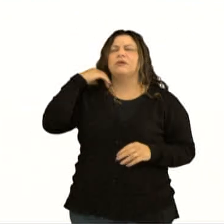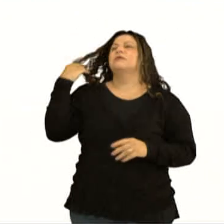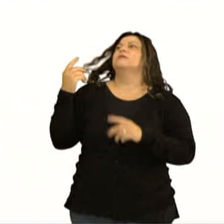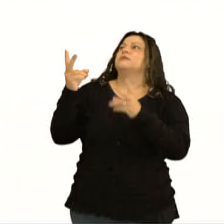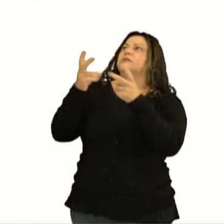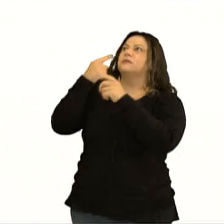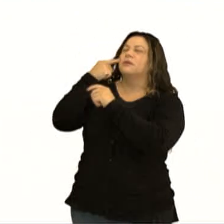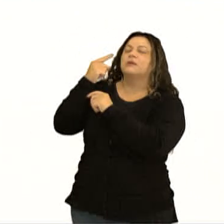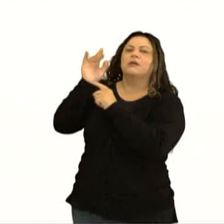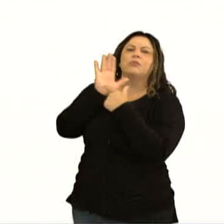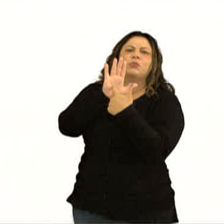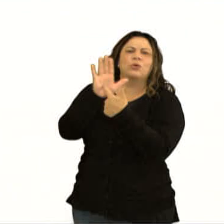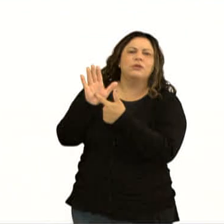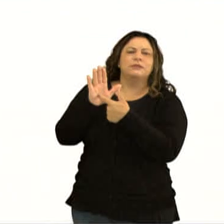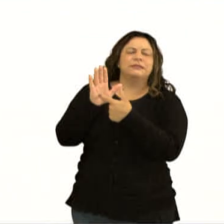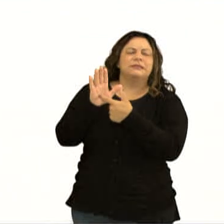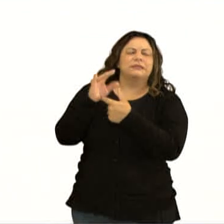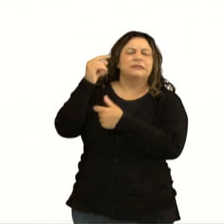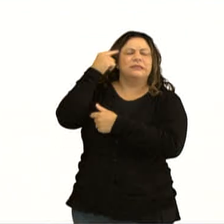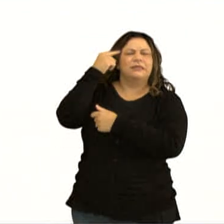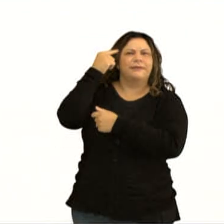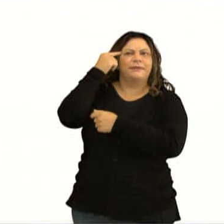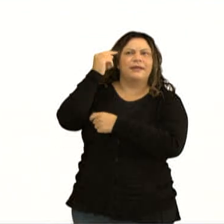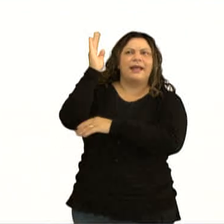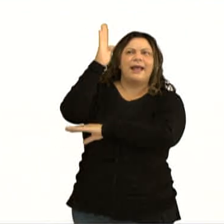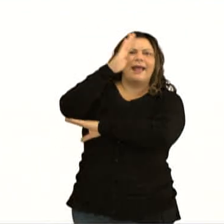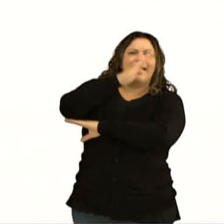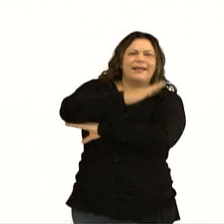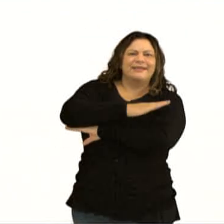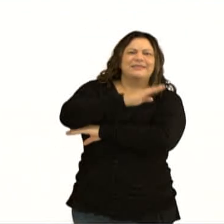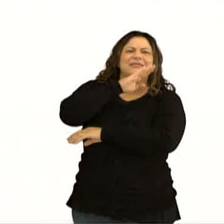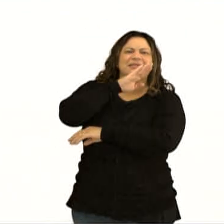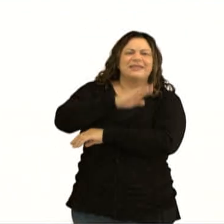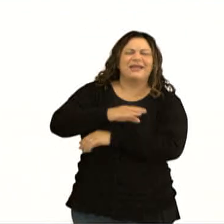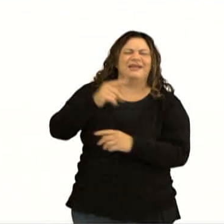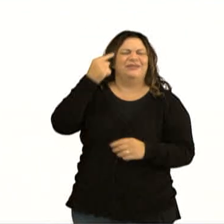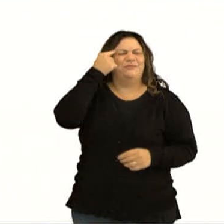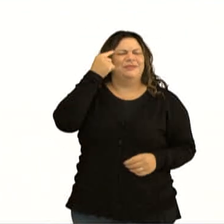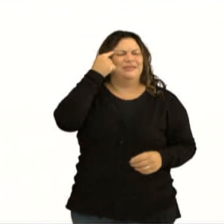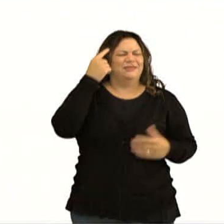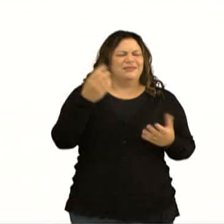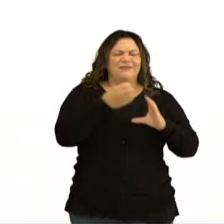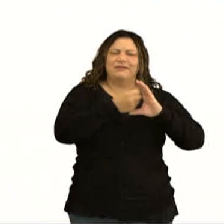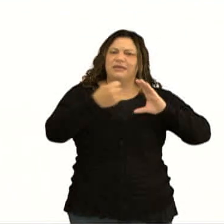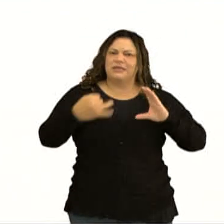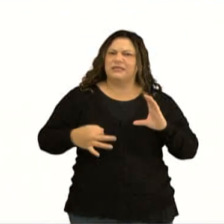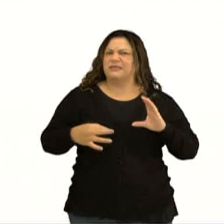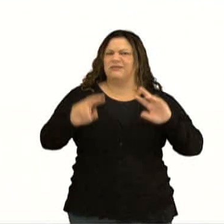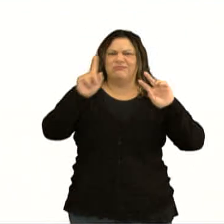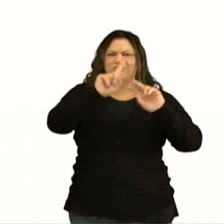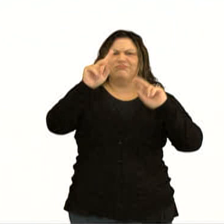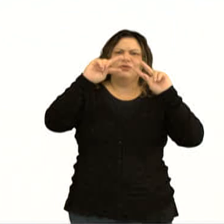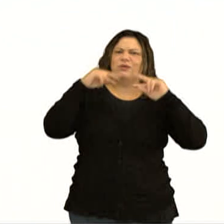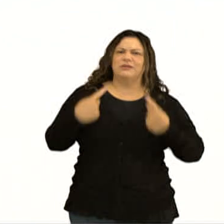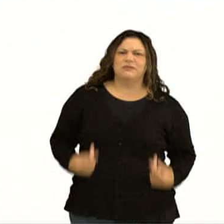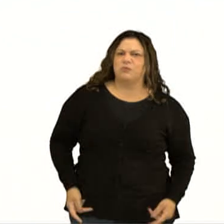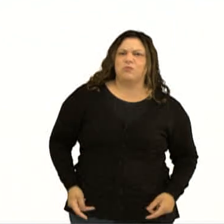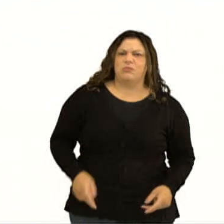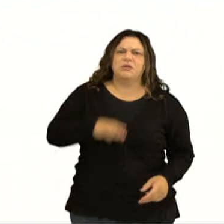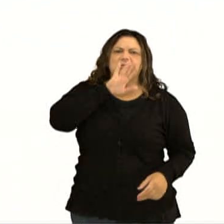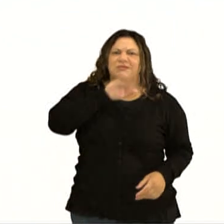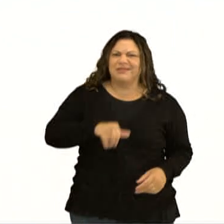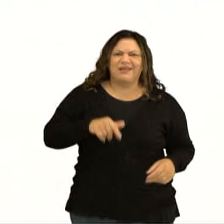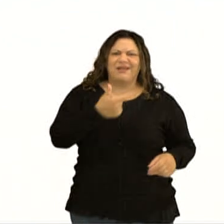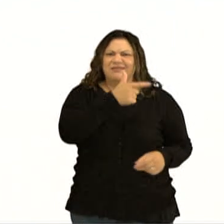a tarde pensava, e pensar não é uma característica que a tarde tem. Ela não é ser humano para pensar, mas ela teve